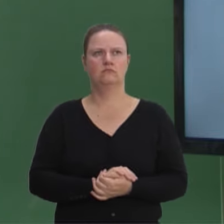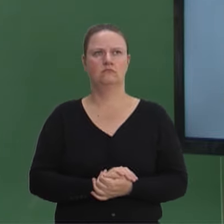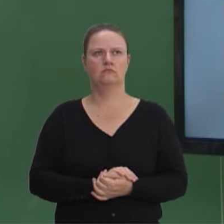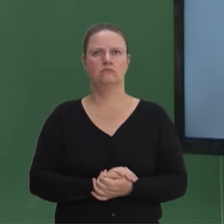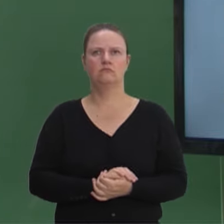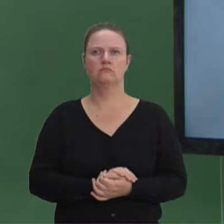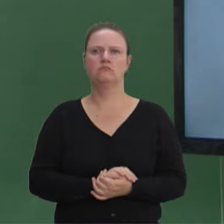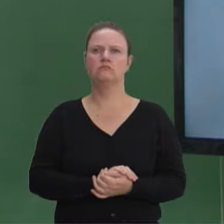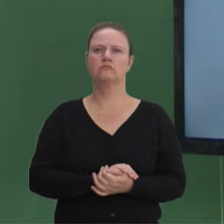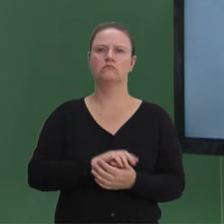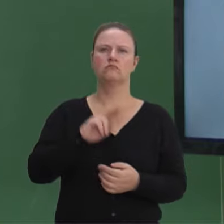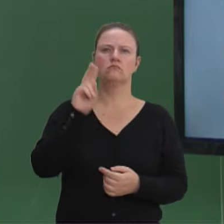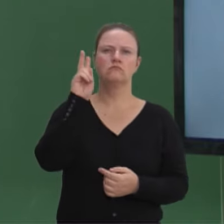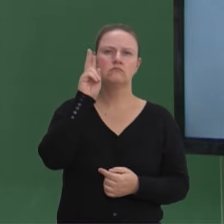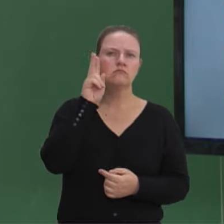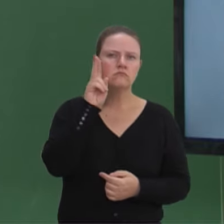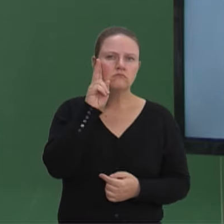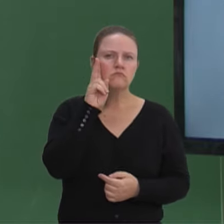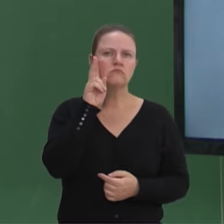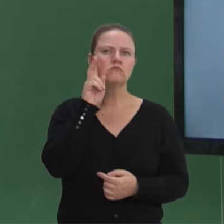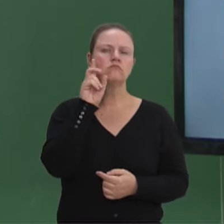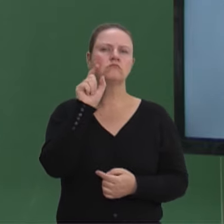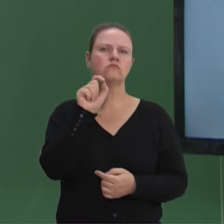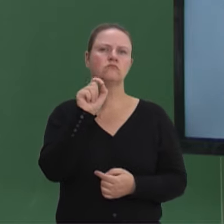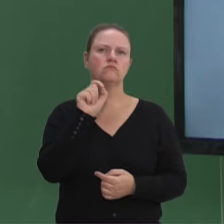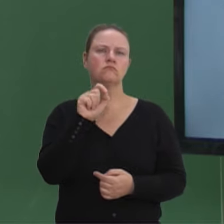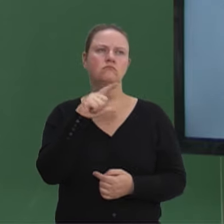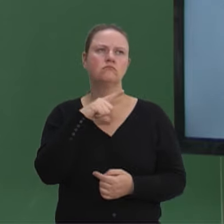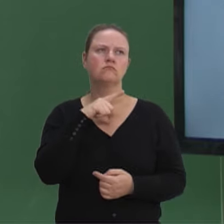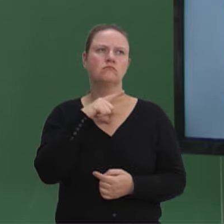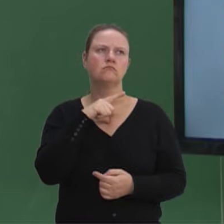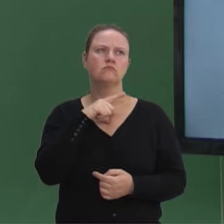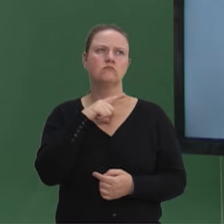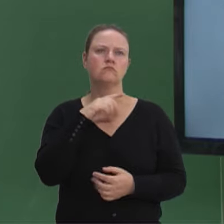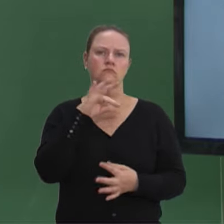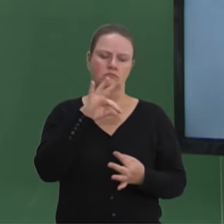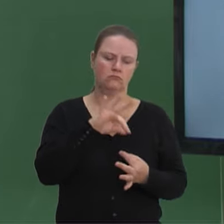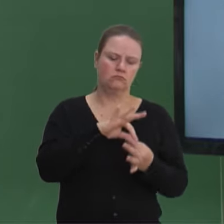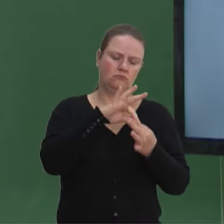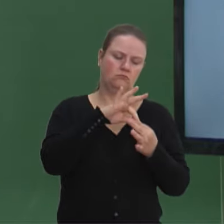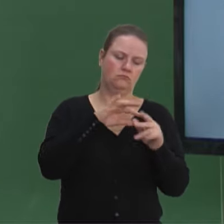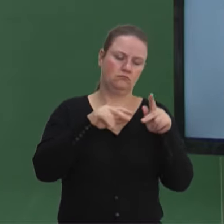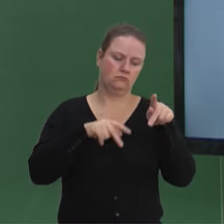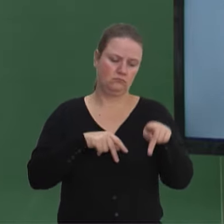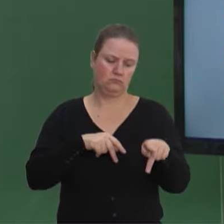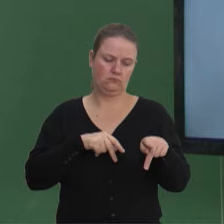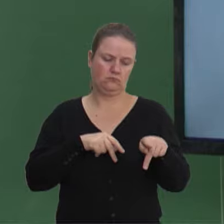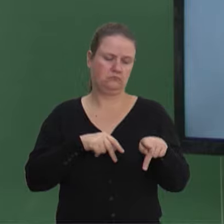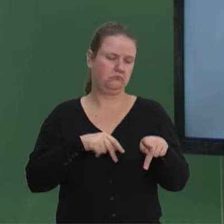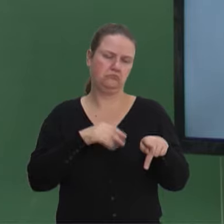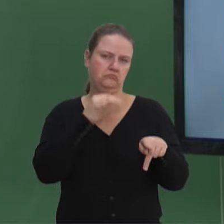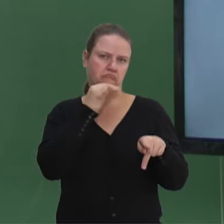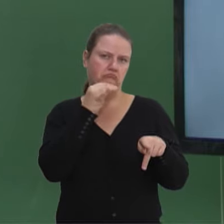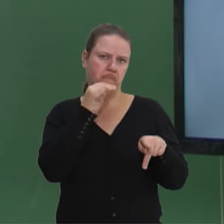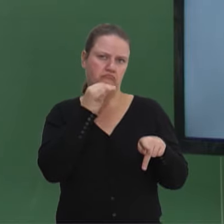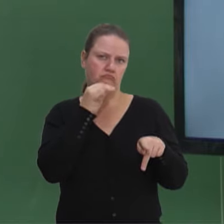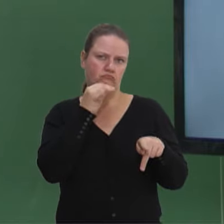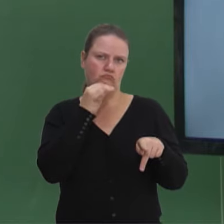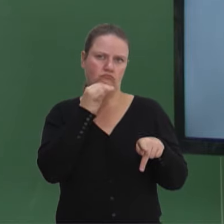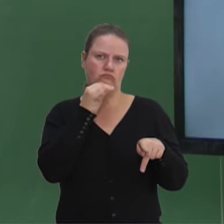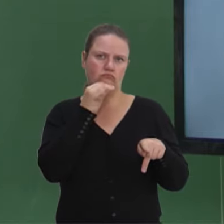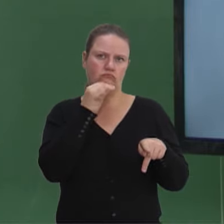lá da equação segmentária que o ponto P, por exemplo, pegando um ponto aleatório, ele é dado